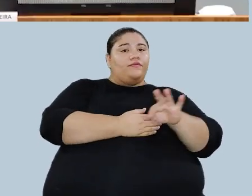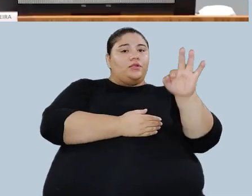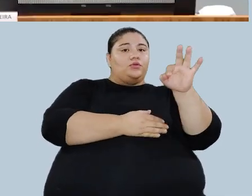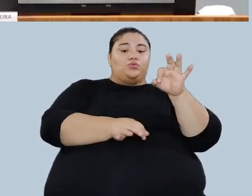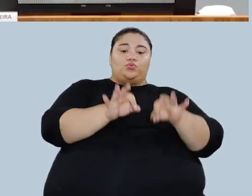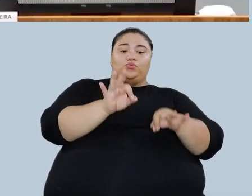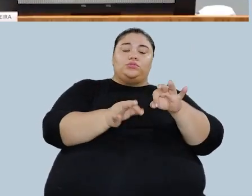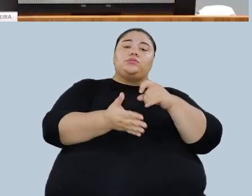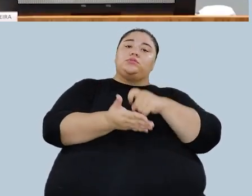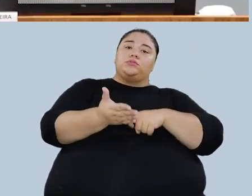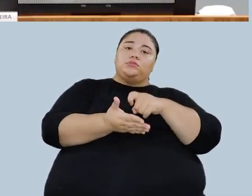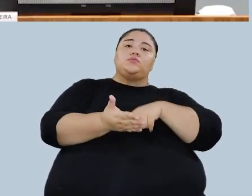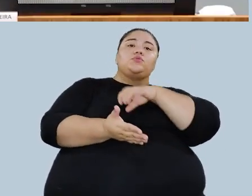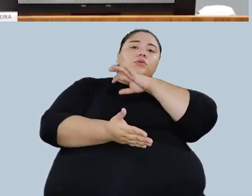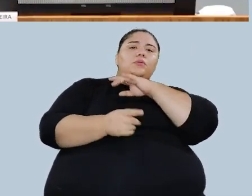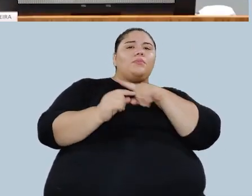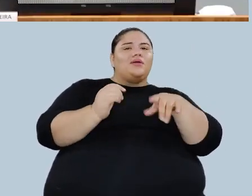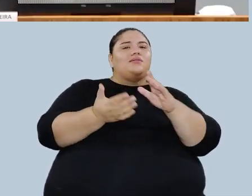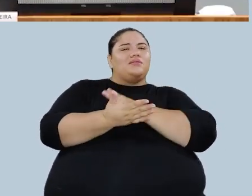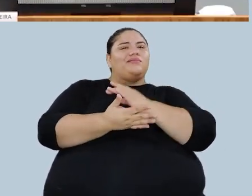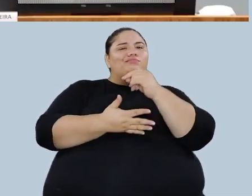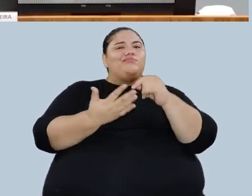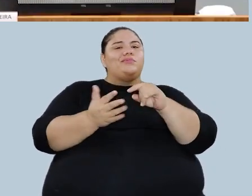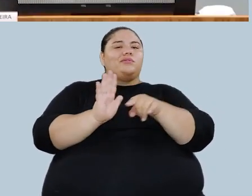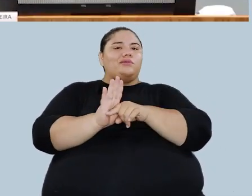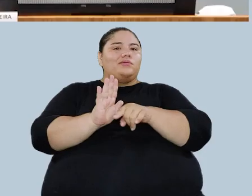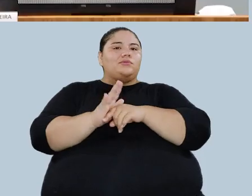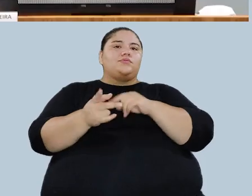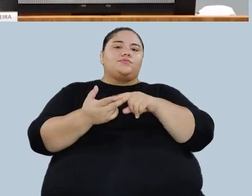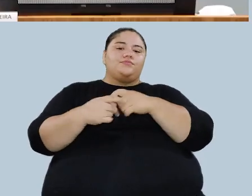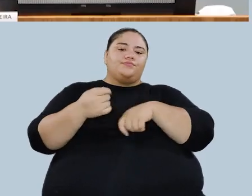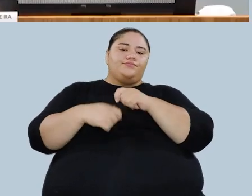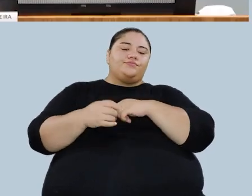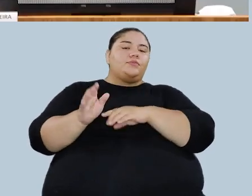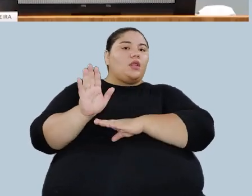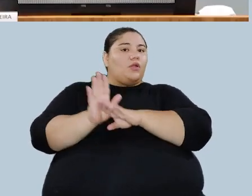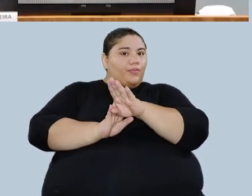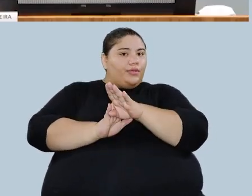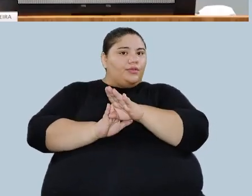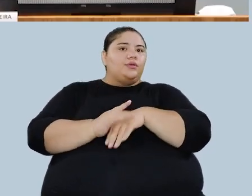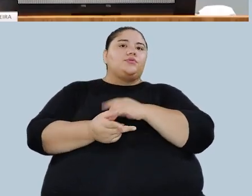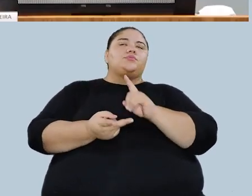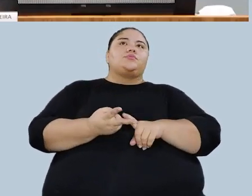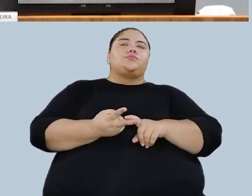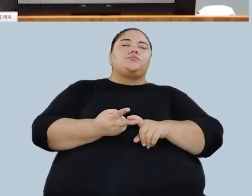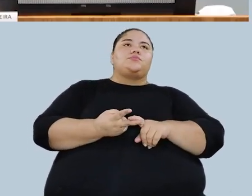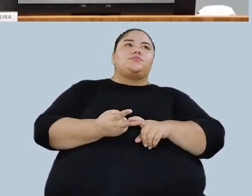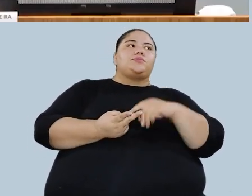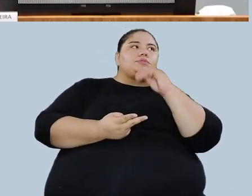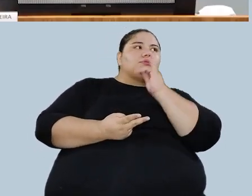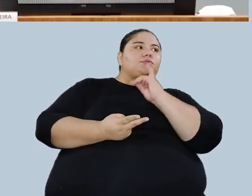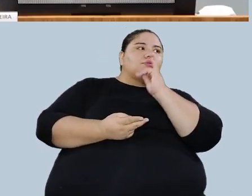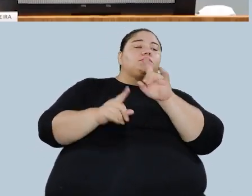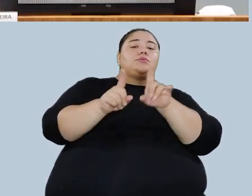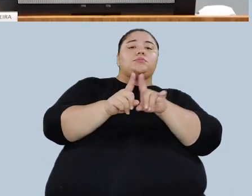e justiça tributária. Mas tem pontos negativos também. Aumento de custos operacionais, né? Pode ter, em alguns